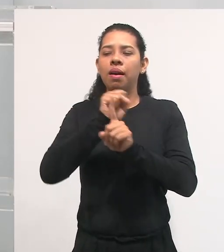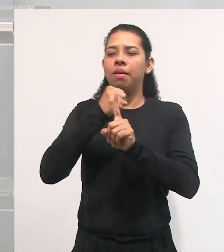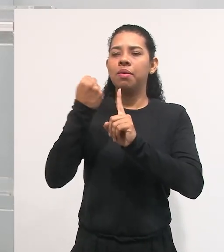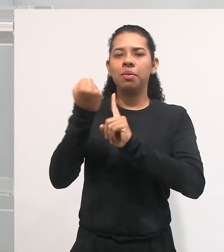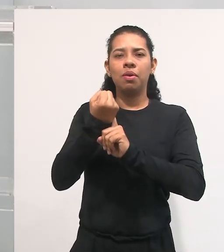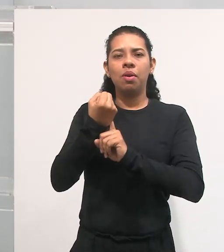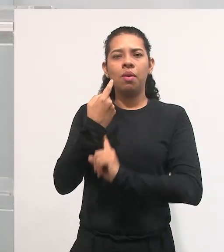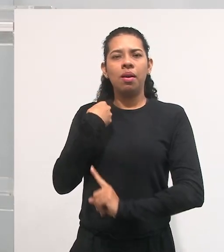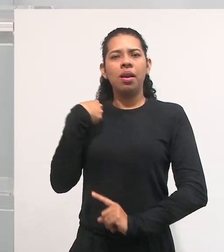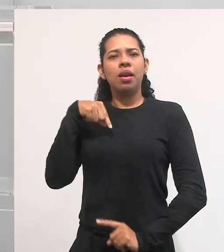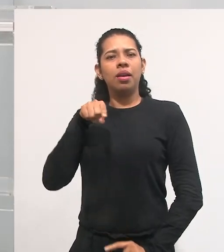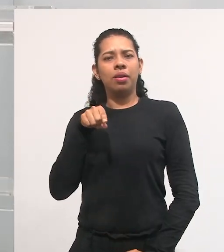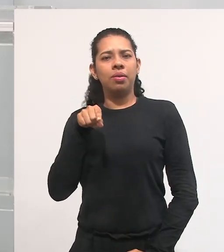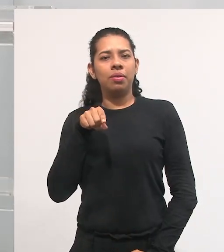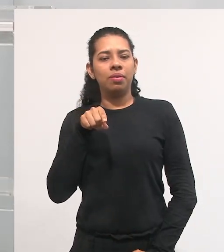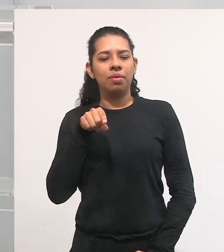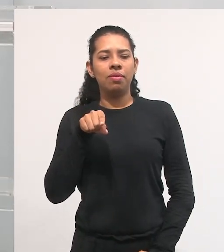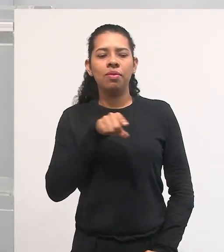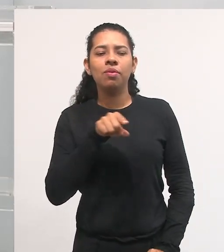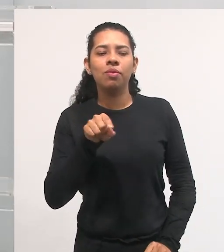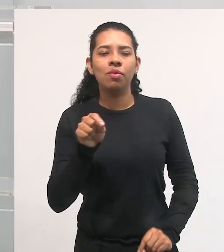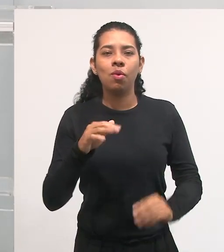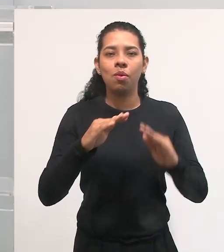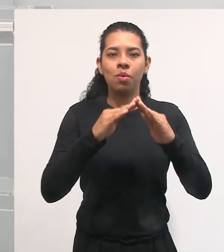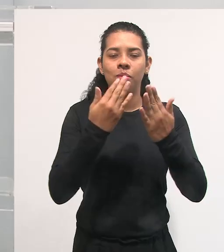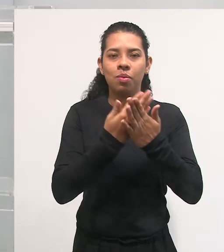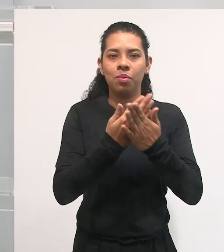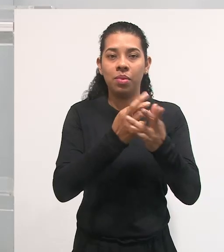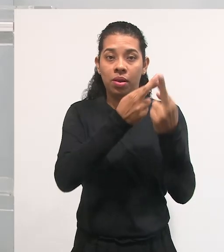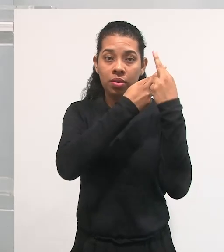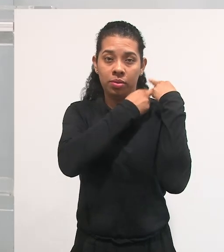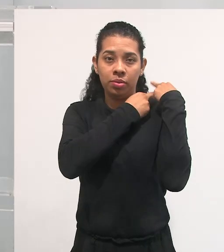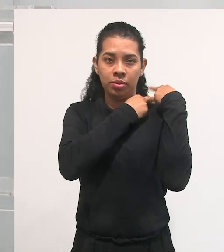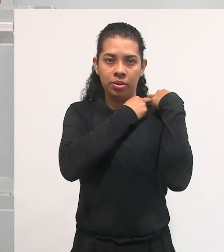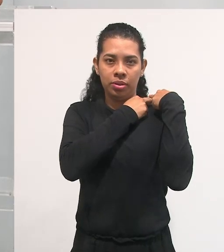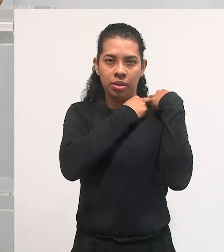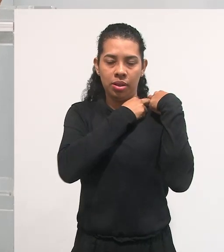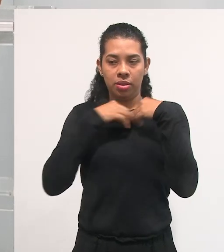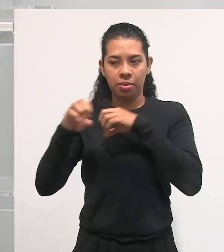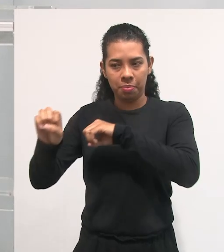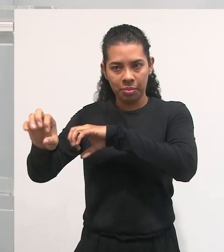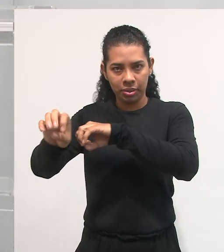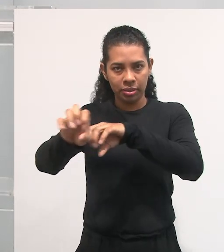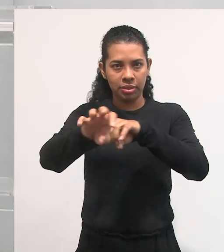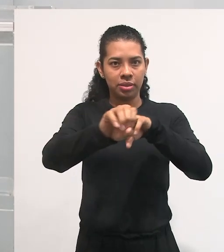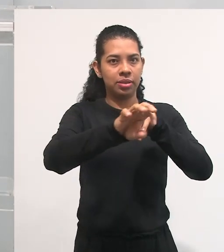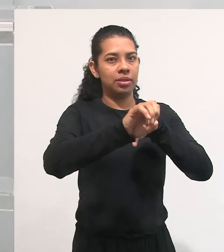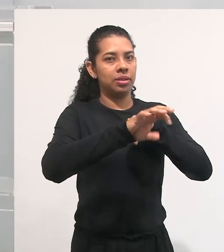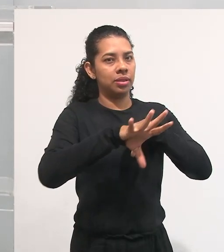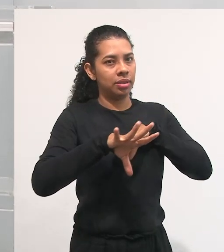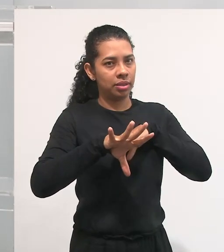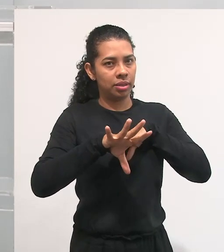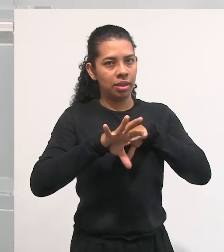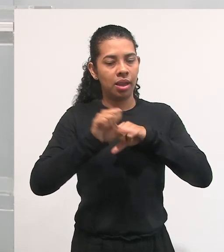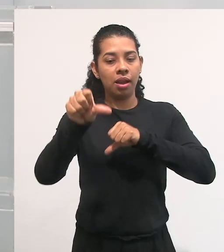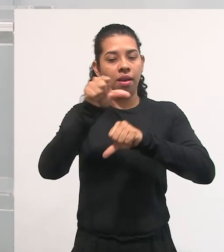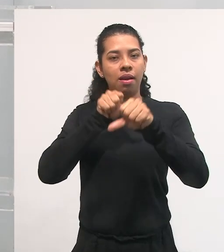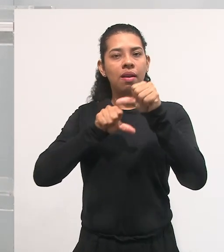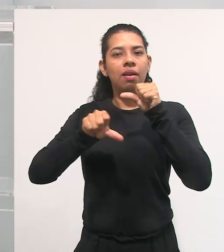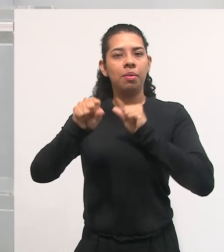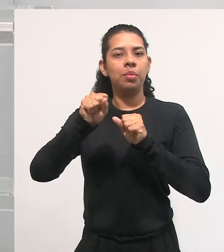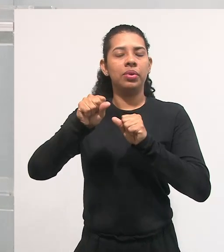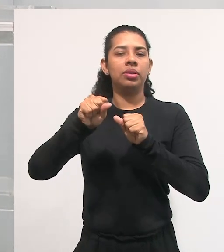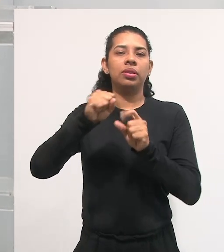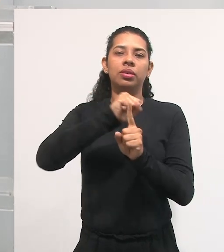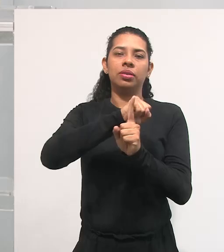né que eh que escola Qual que é a função da escola a função da escola é para reproduzir a sociedade é para